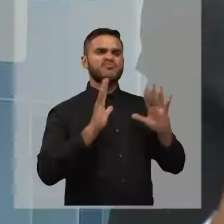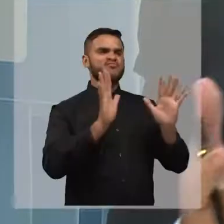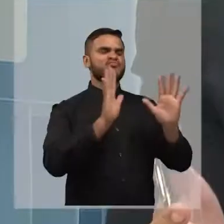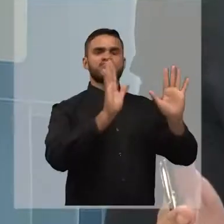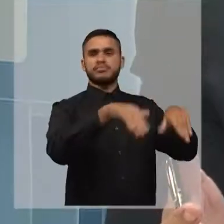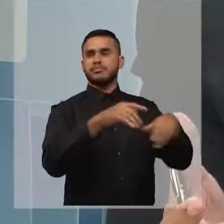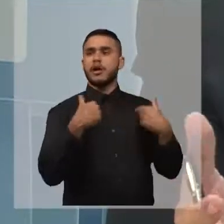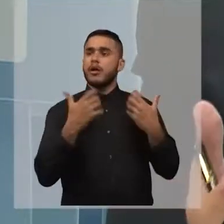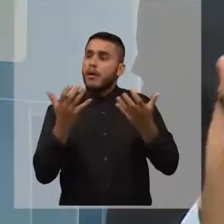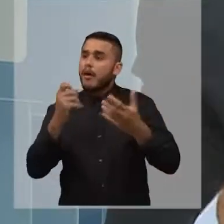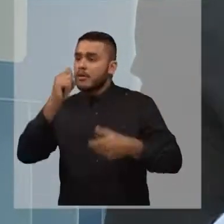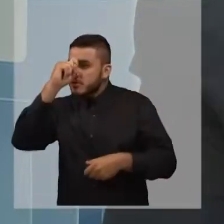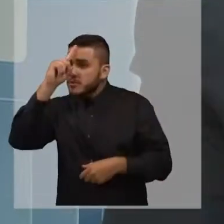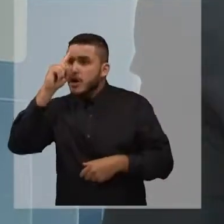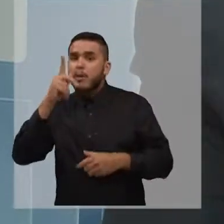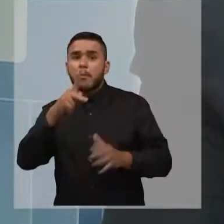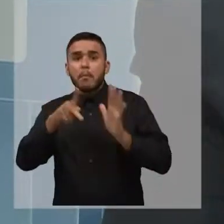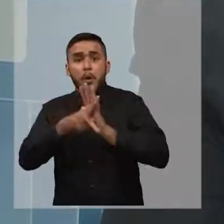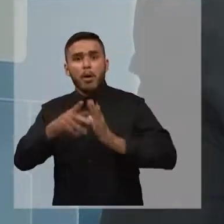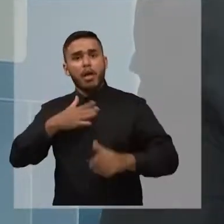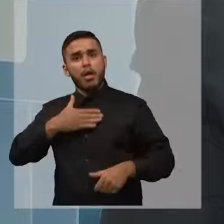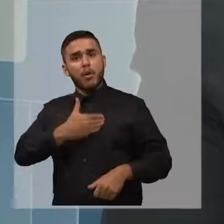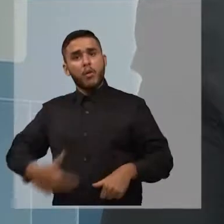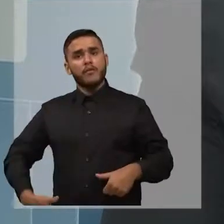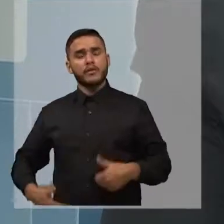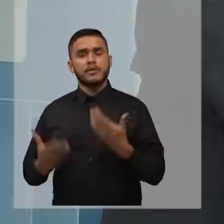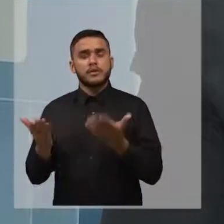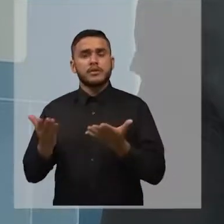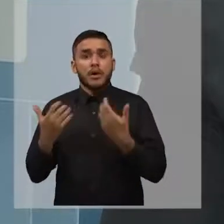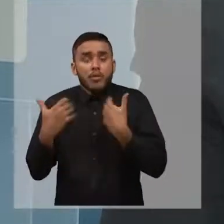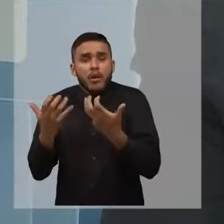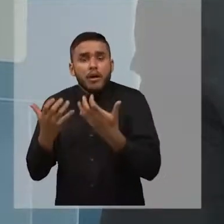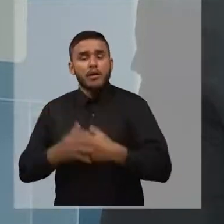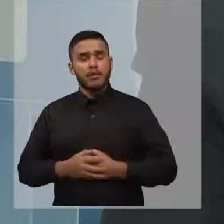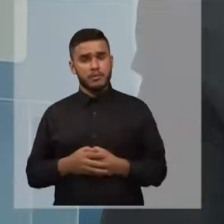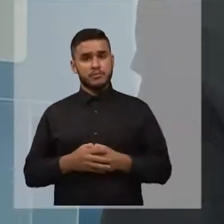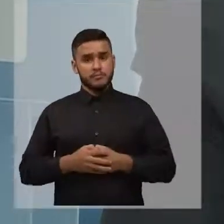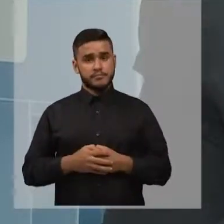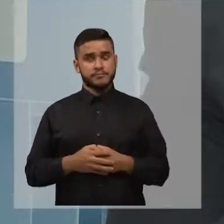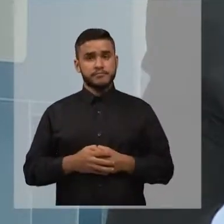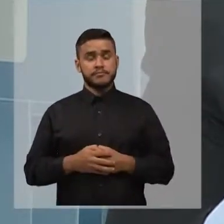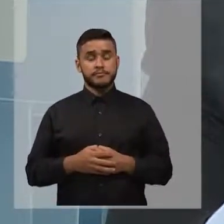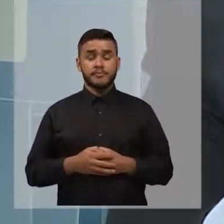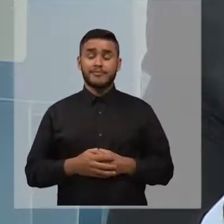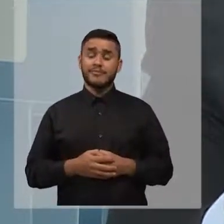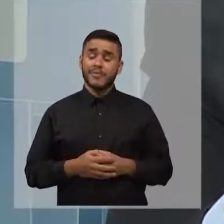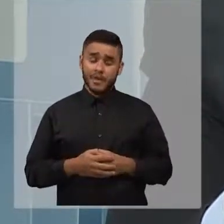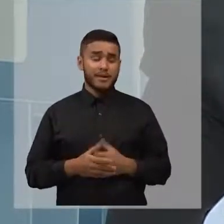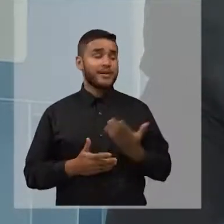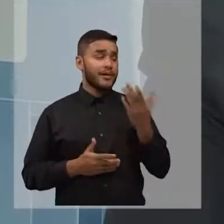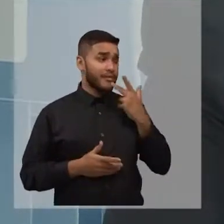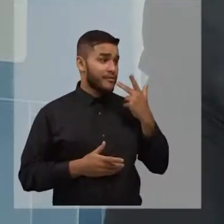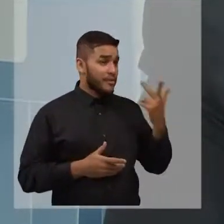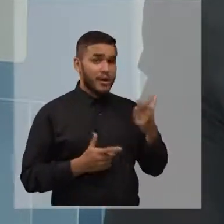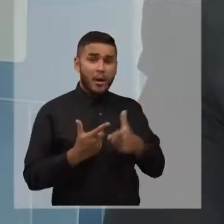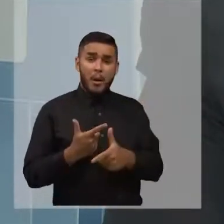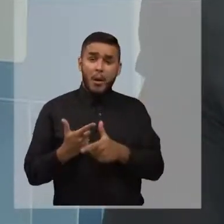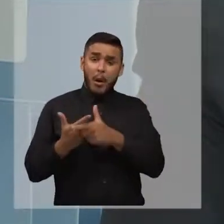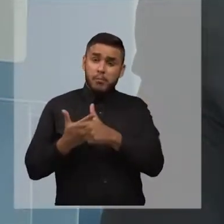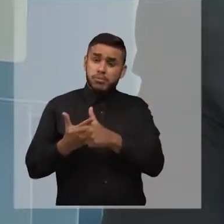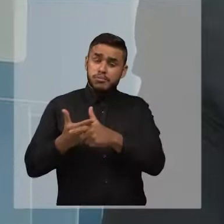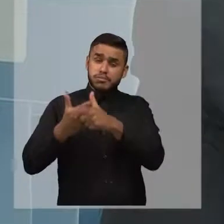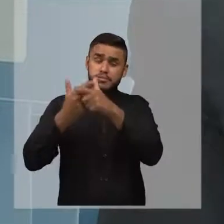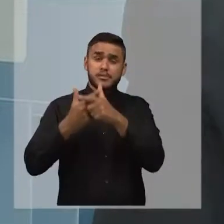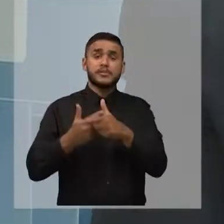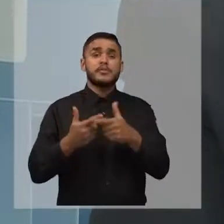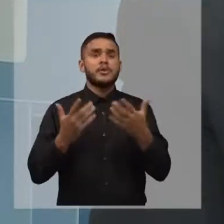Então a gente torce que dê certo. Agora, qual é o grande problema? O grande problema é que você tem uma crise provocada por um partido e por